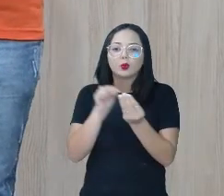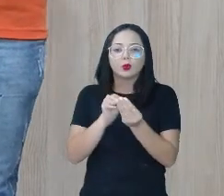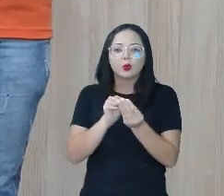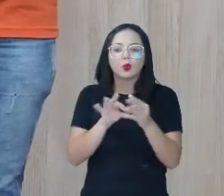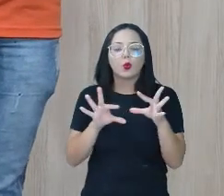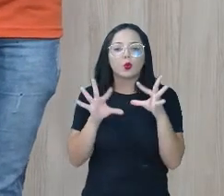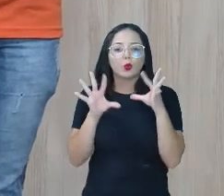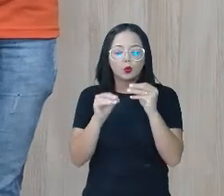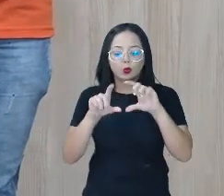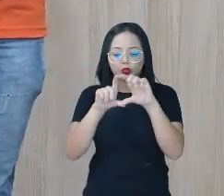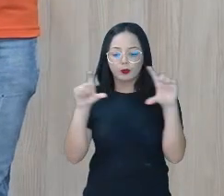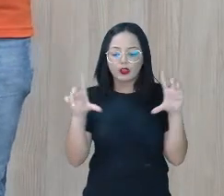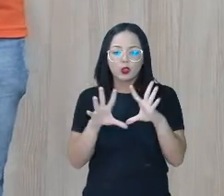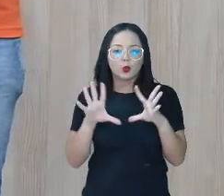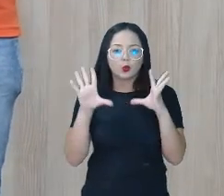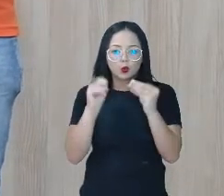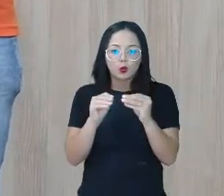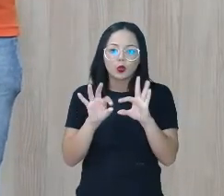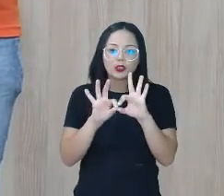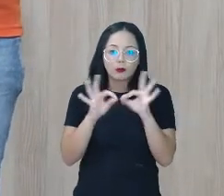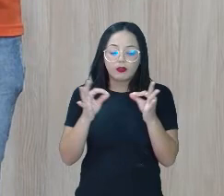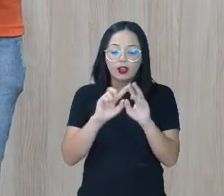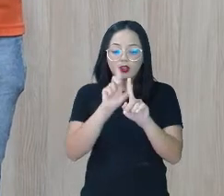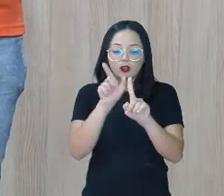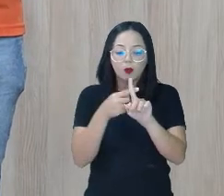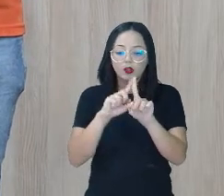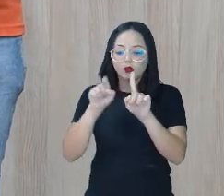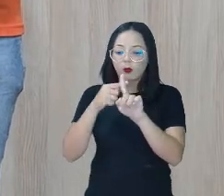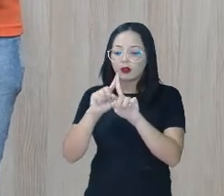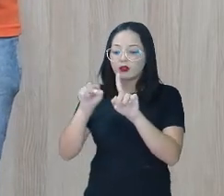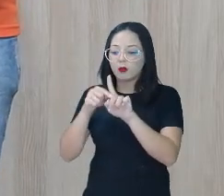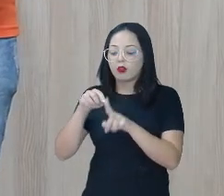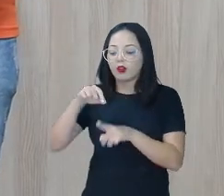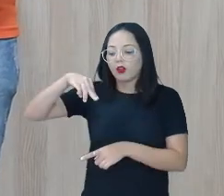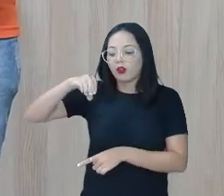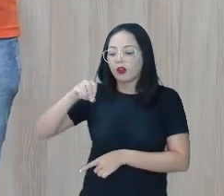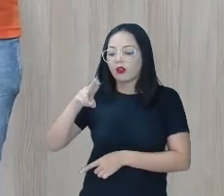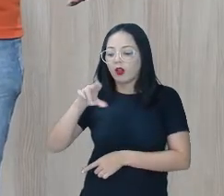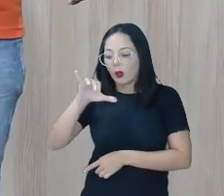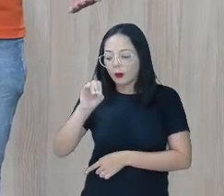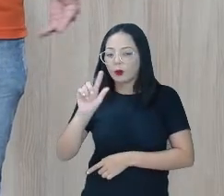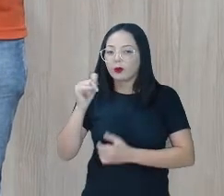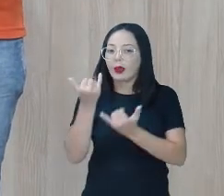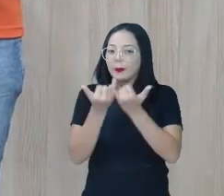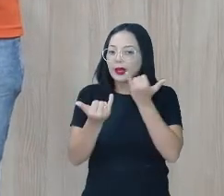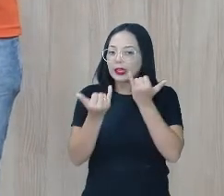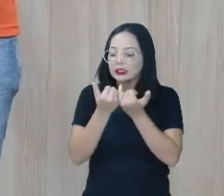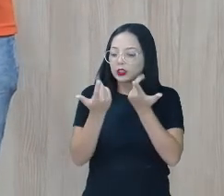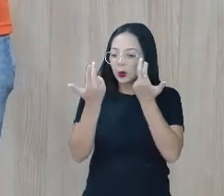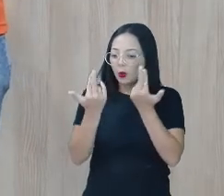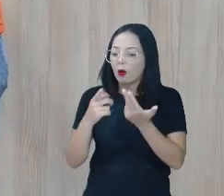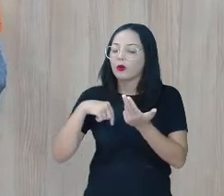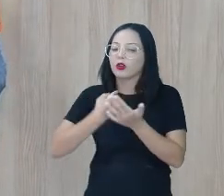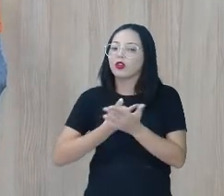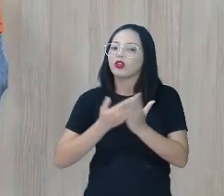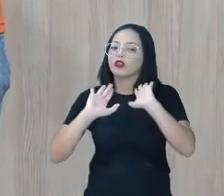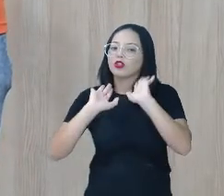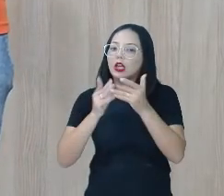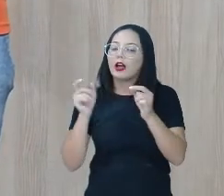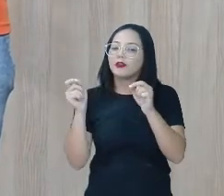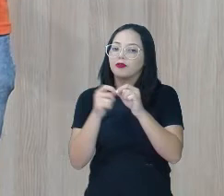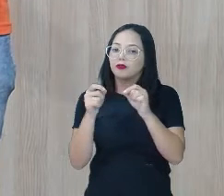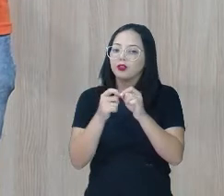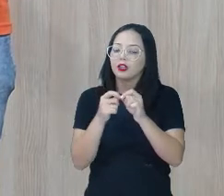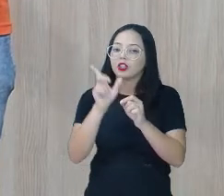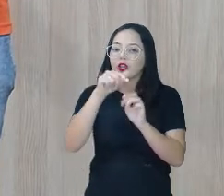simplificar toda essa expressão, tá? Somando aí os monômios que são semelhantes, como a gente fez lá na